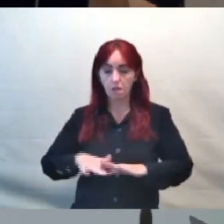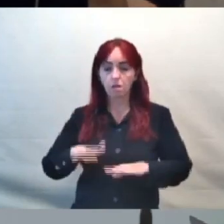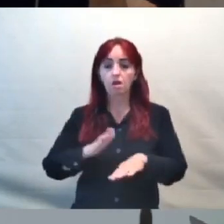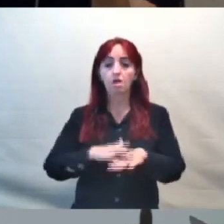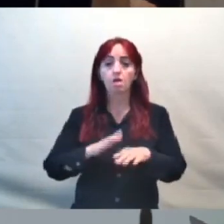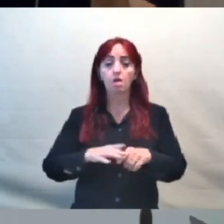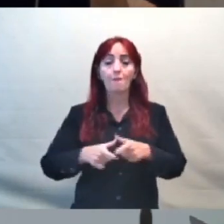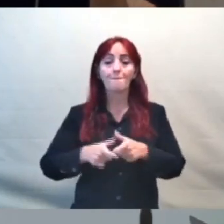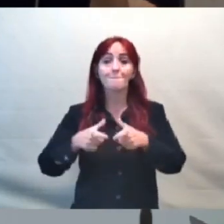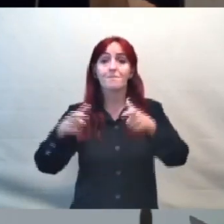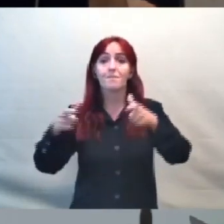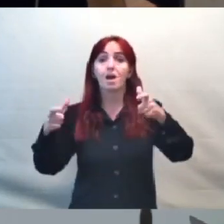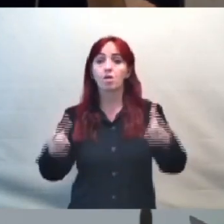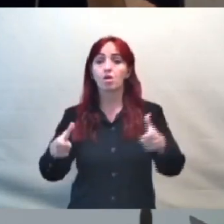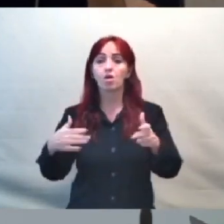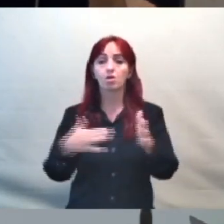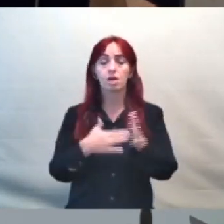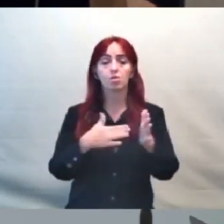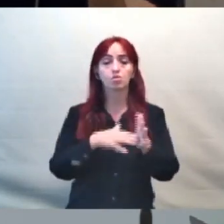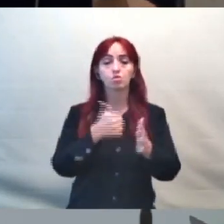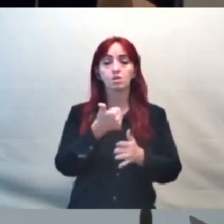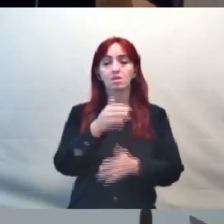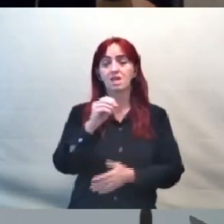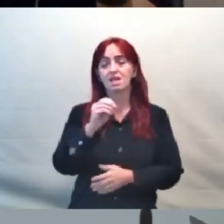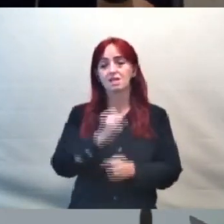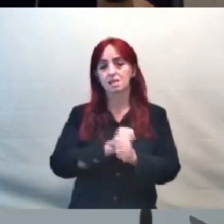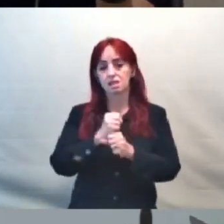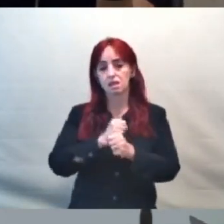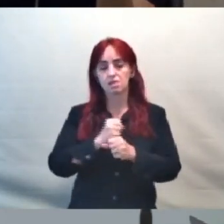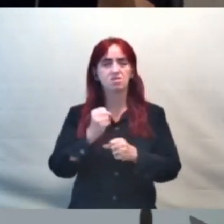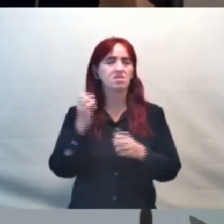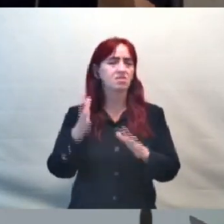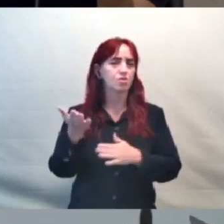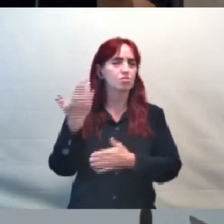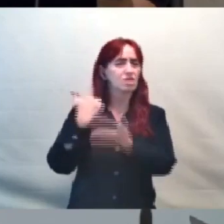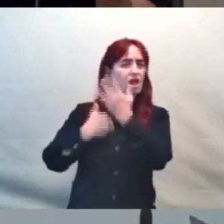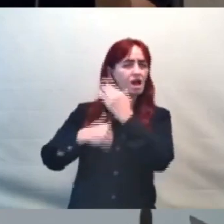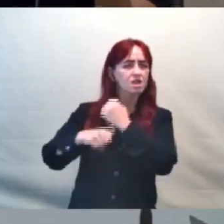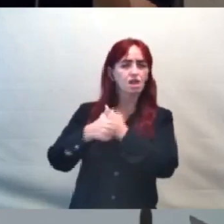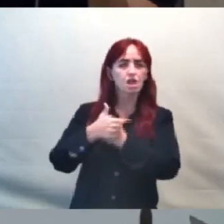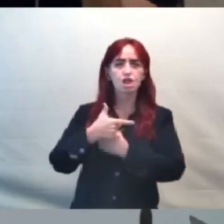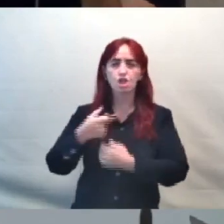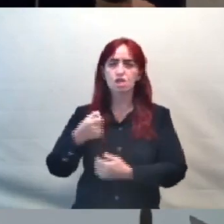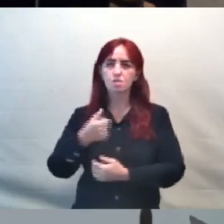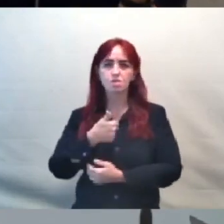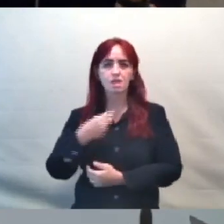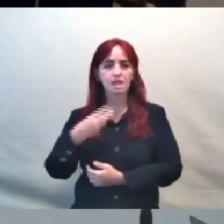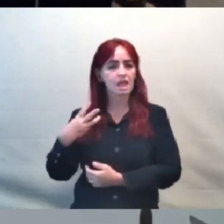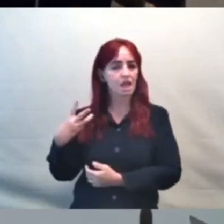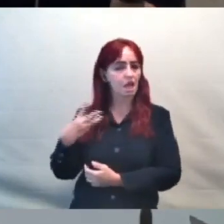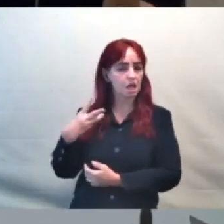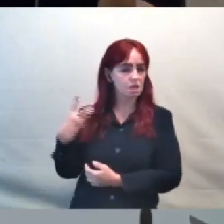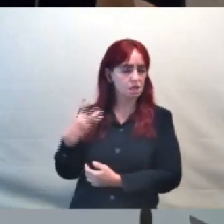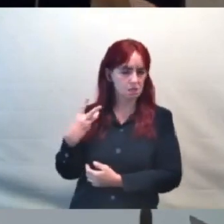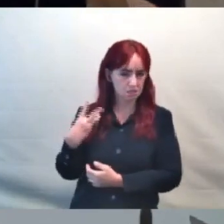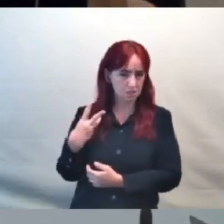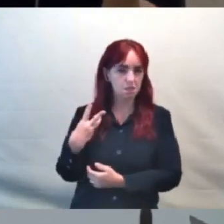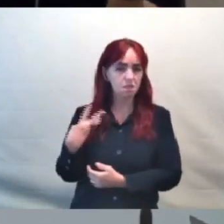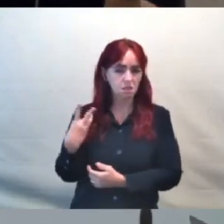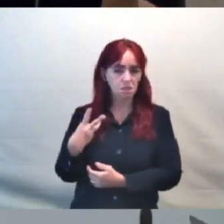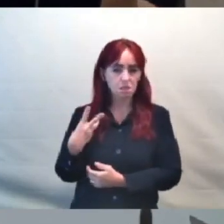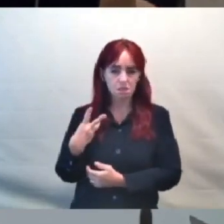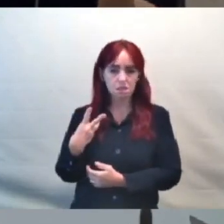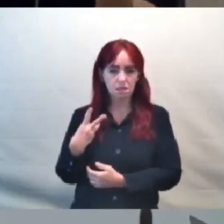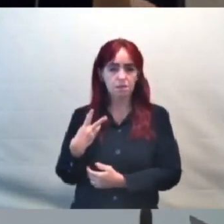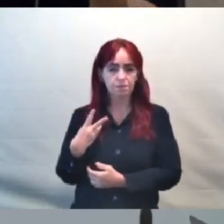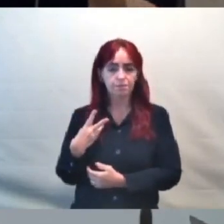seja, desde 2013, e isso porque não há mensurações anteriores, nunca se votou tanto. Vocês